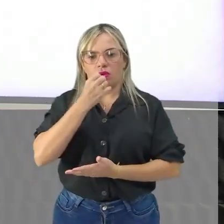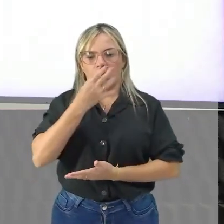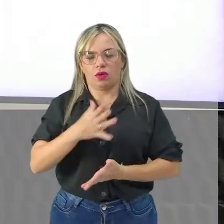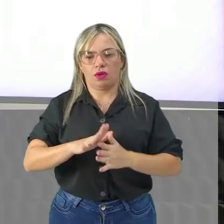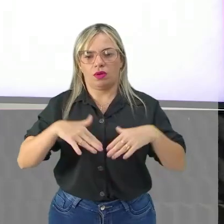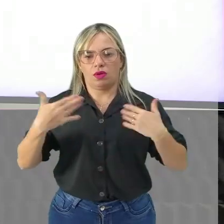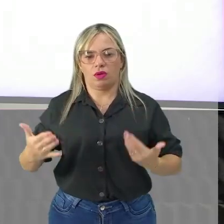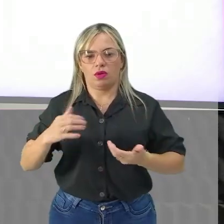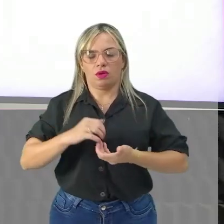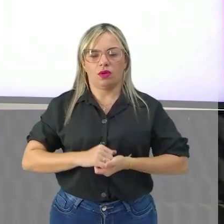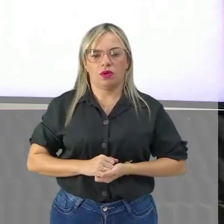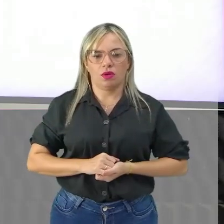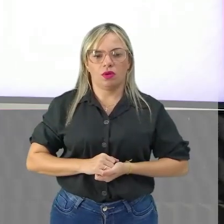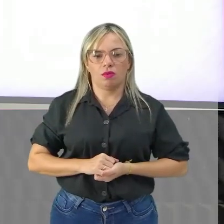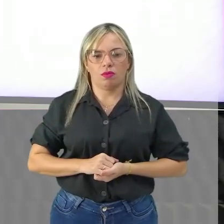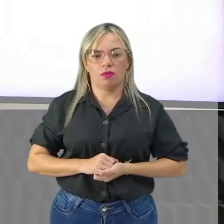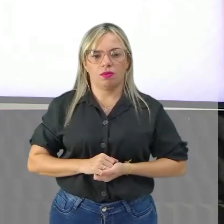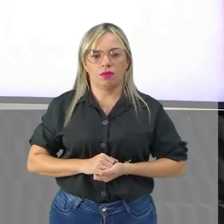gente?